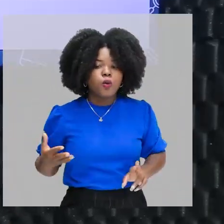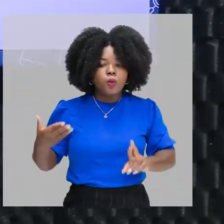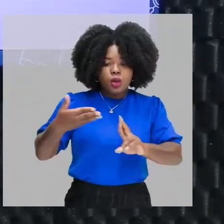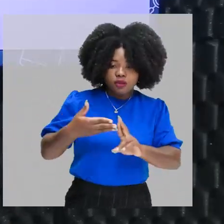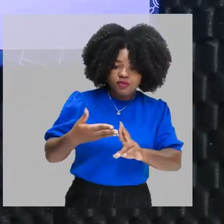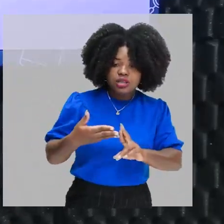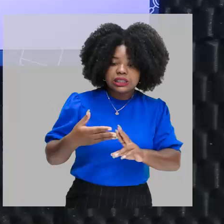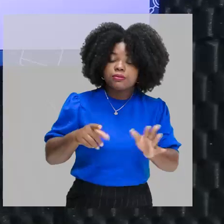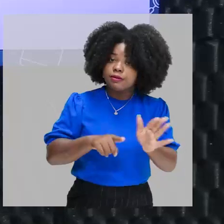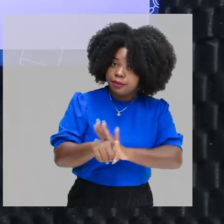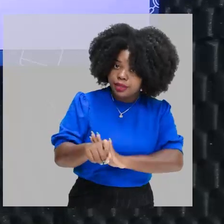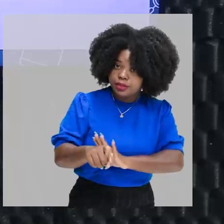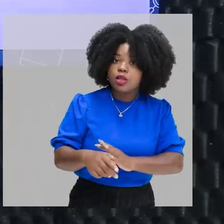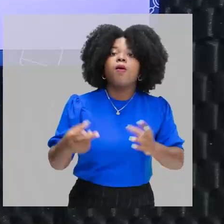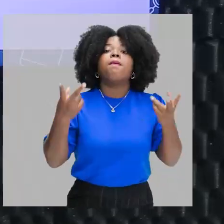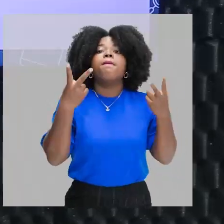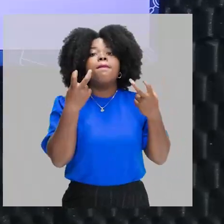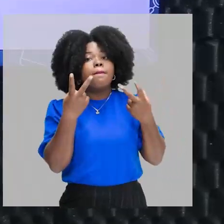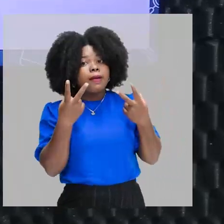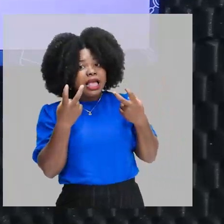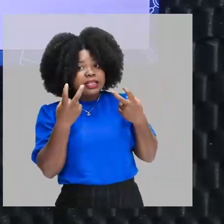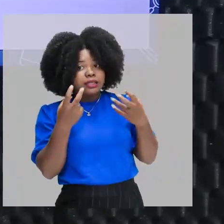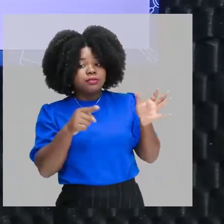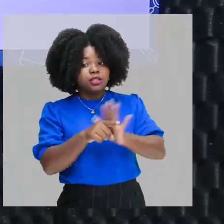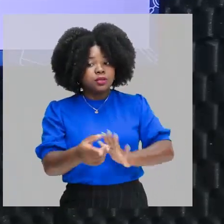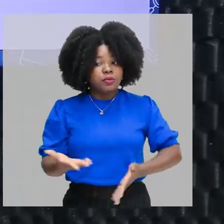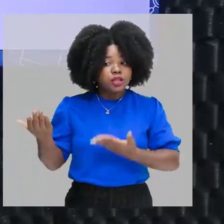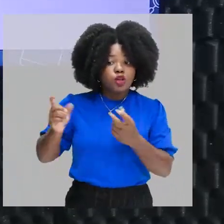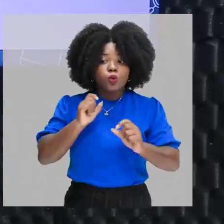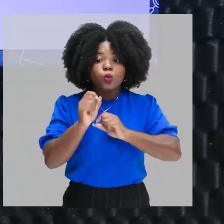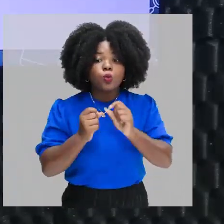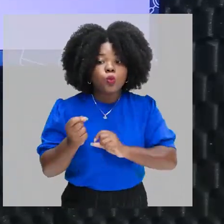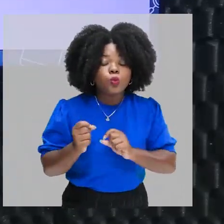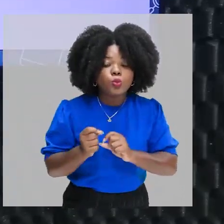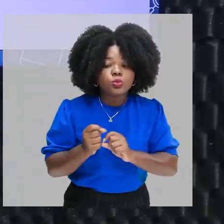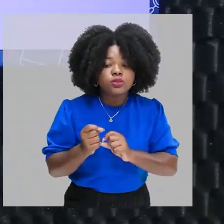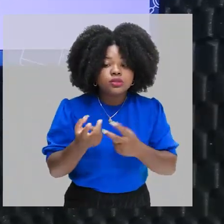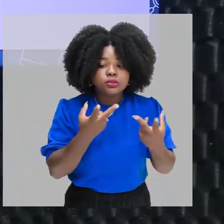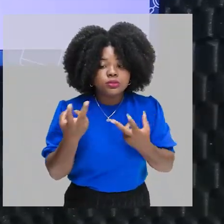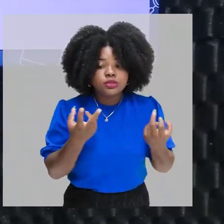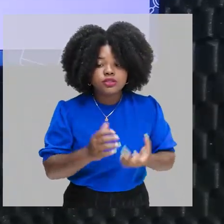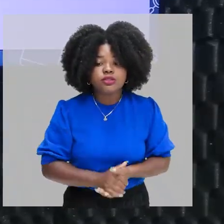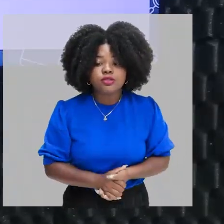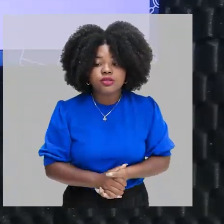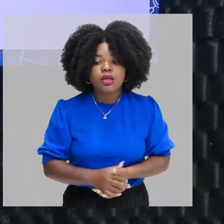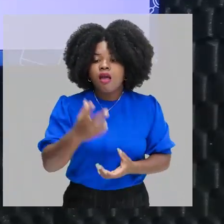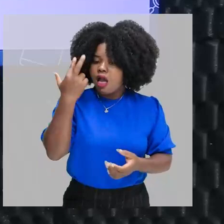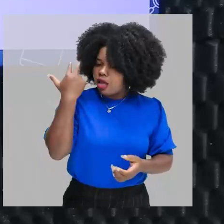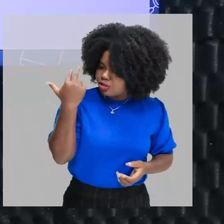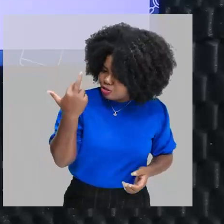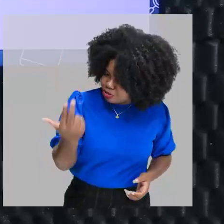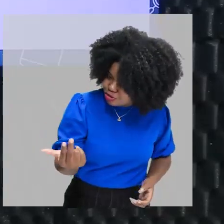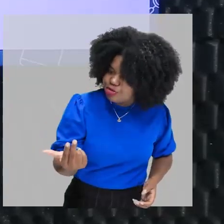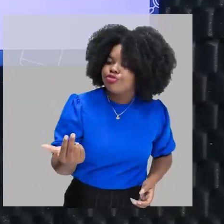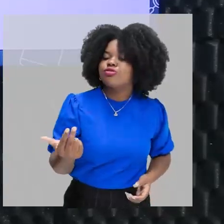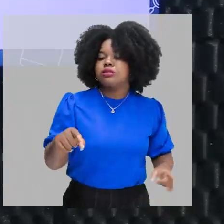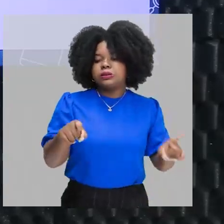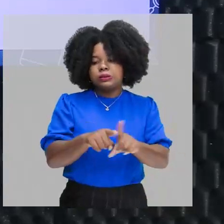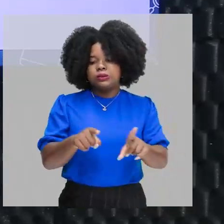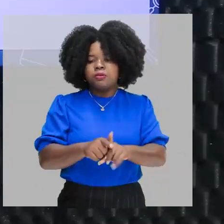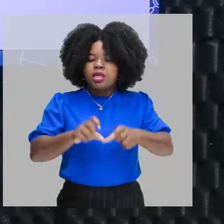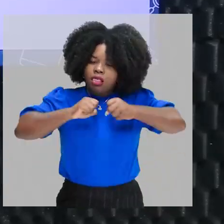uma questão. Tá? Então, perceba que nessa questão, o que a gente observa? Um pouco da questão do histórico, um pouco da questão